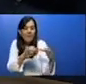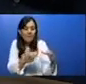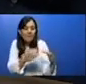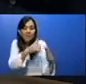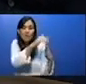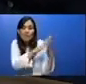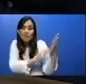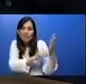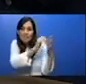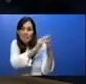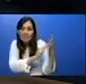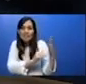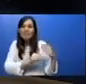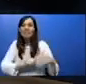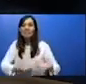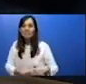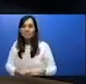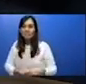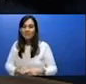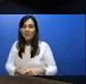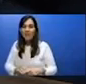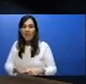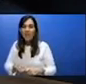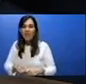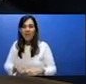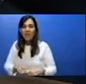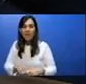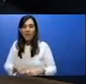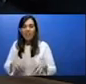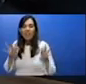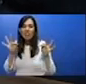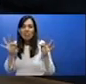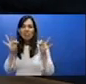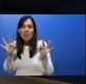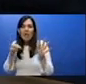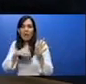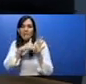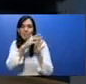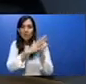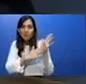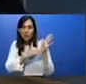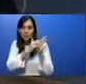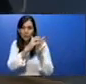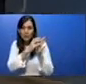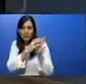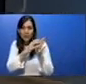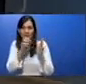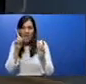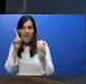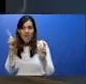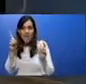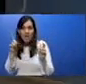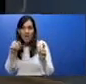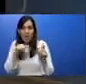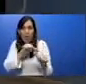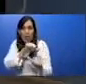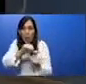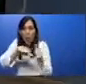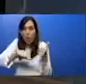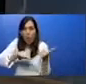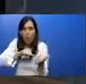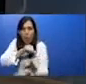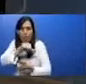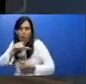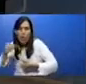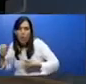era curioso, né? E também com técnicas de pintura. Ele foi inovador com as